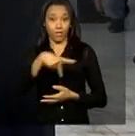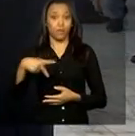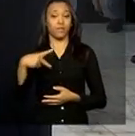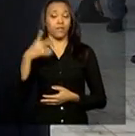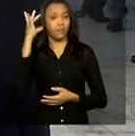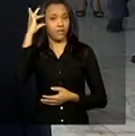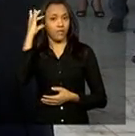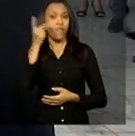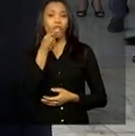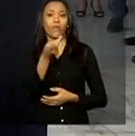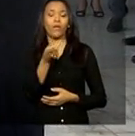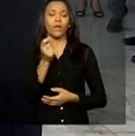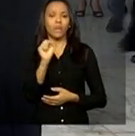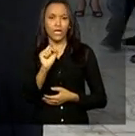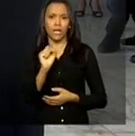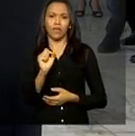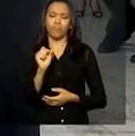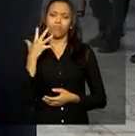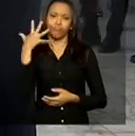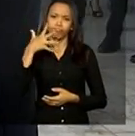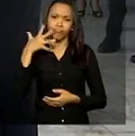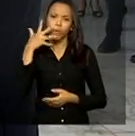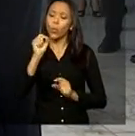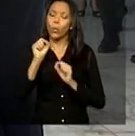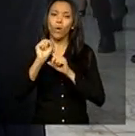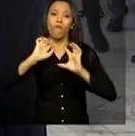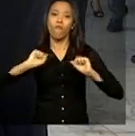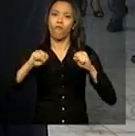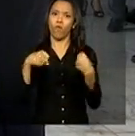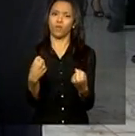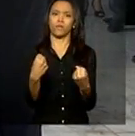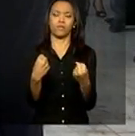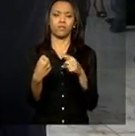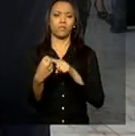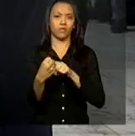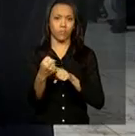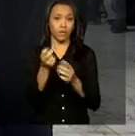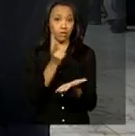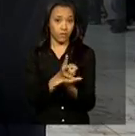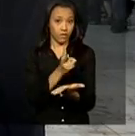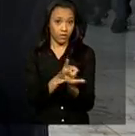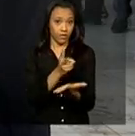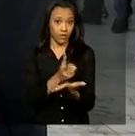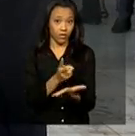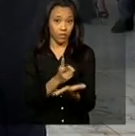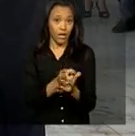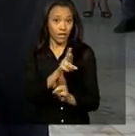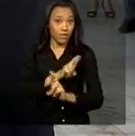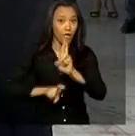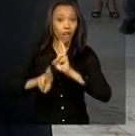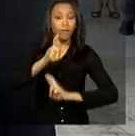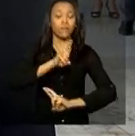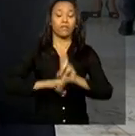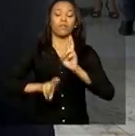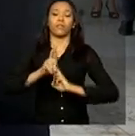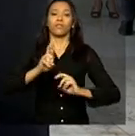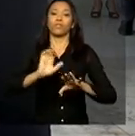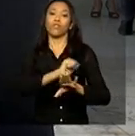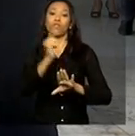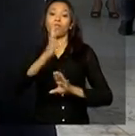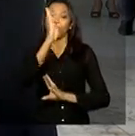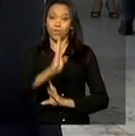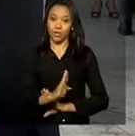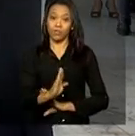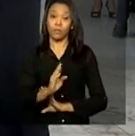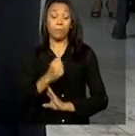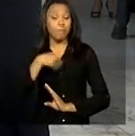fez uma menção bastante forte a um fortalecimento do eixo sul-sul de cooperação das relações internacionais do Brasil, dando